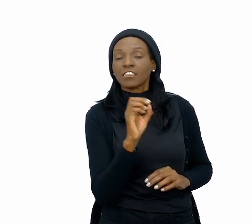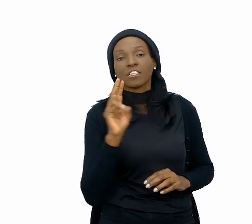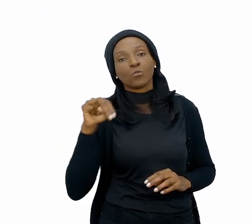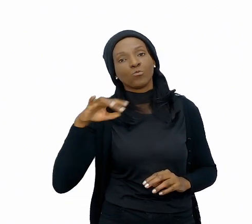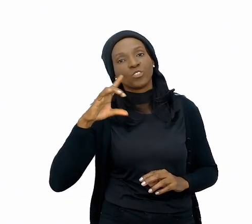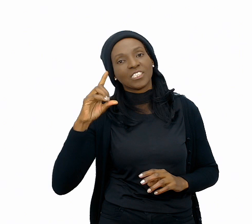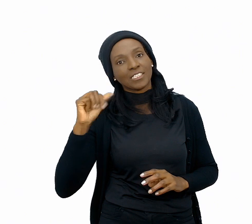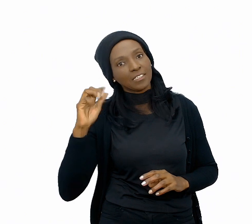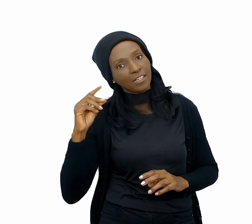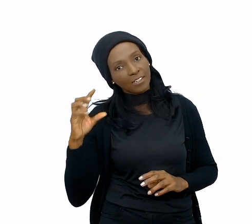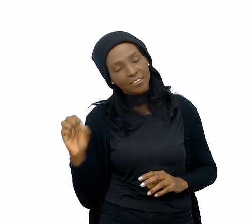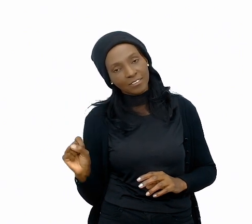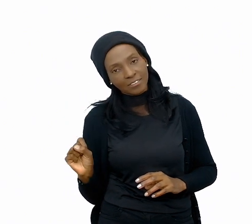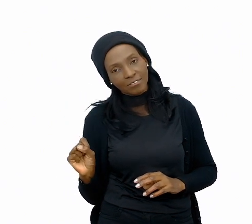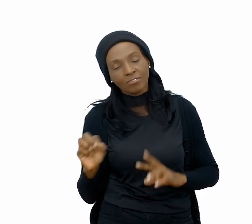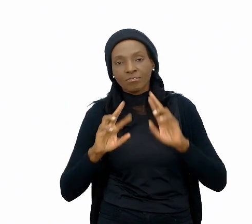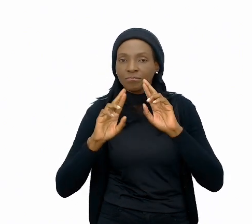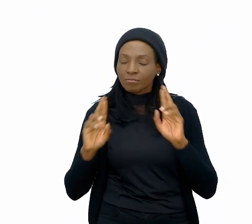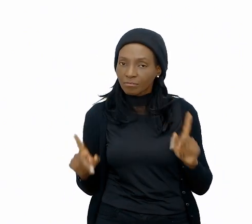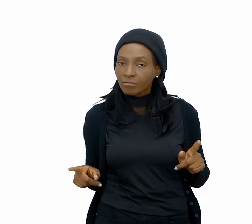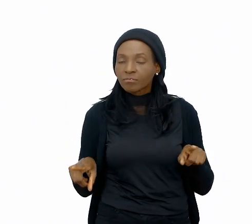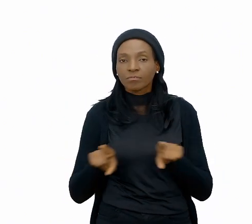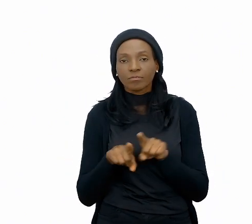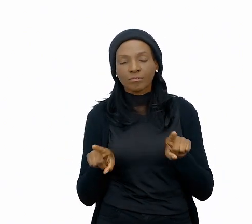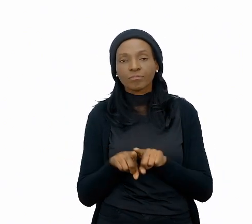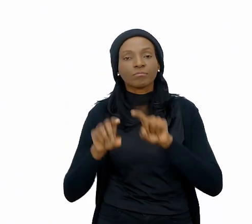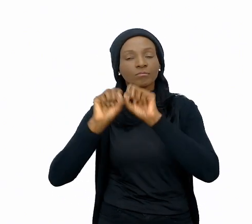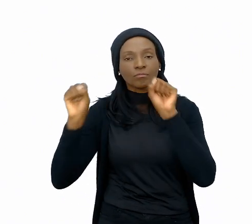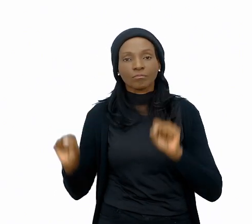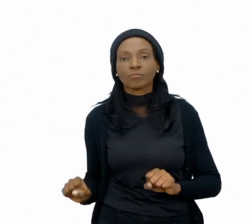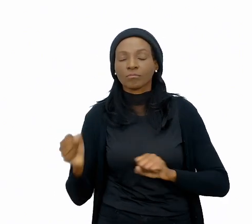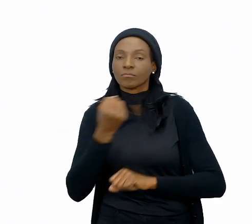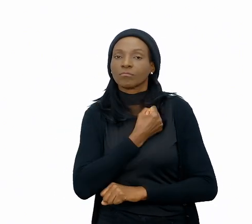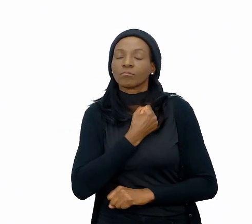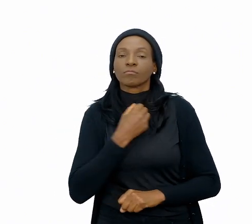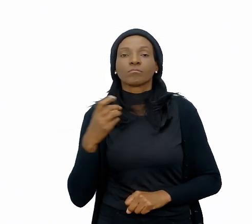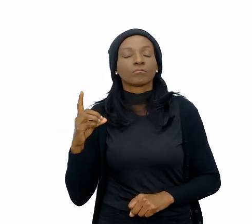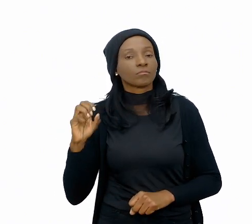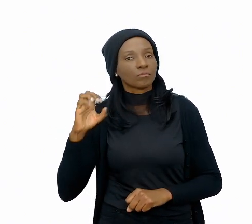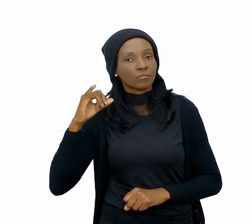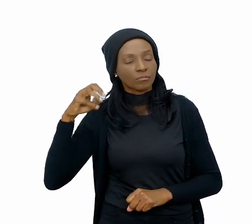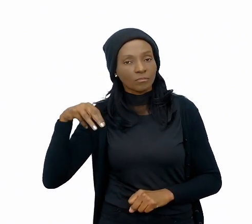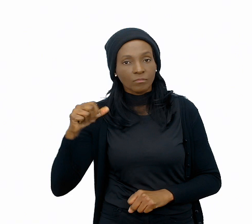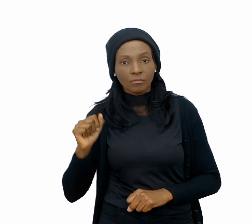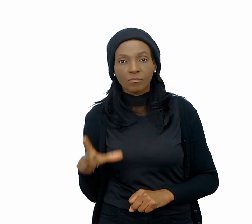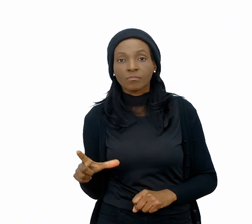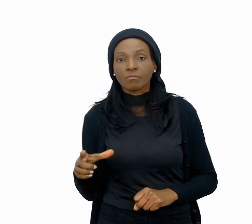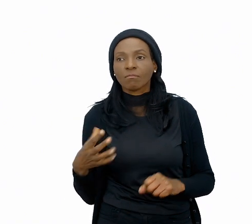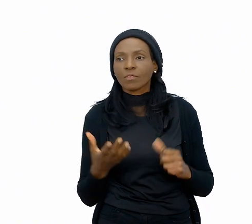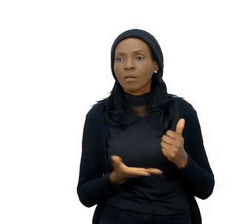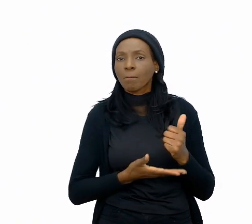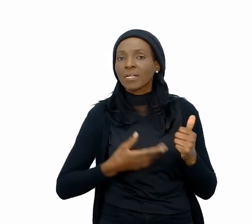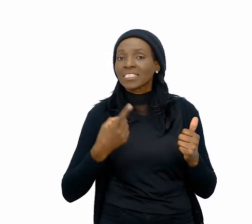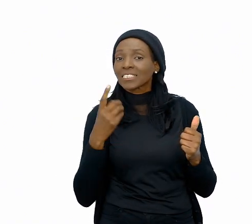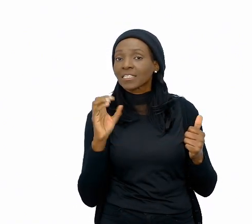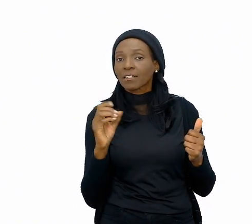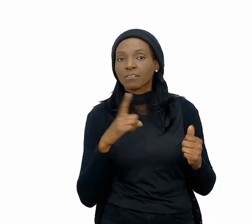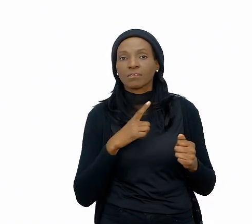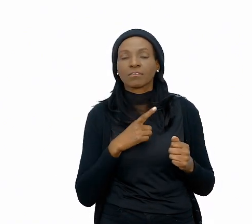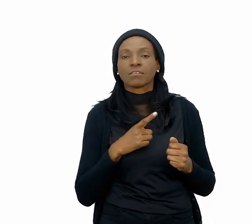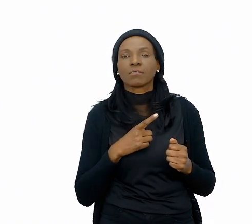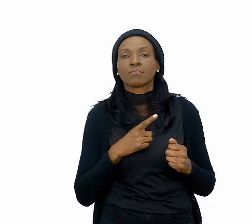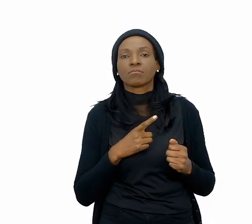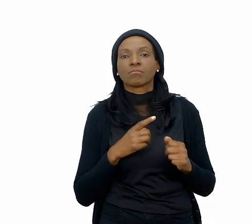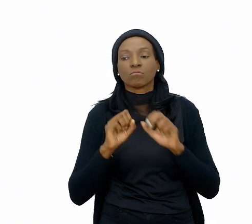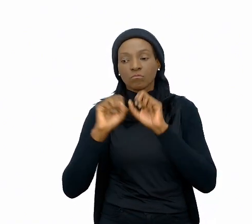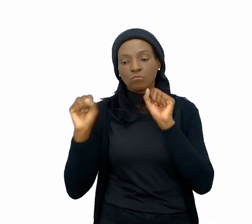né? Outra coisa é que o sistema de numeração decimal, ele possui a base 10, né? Então, o